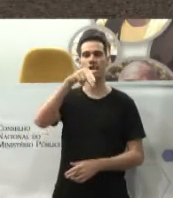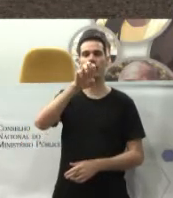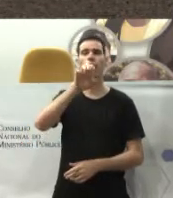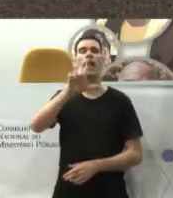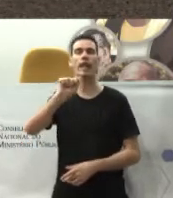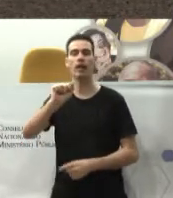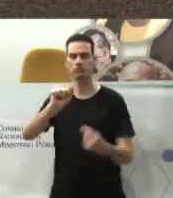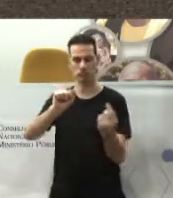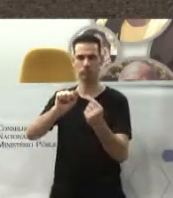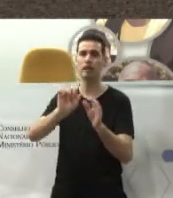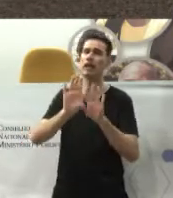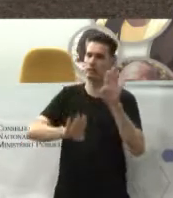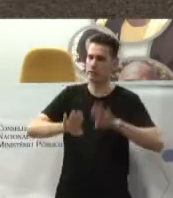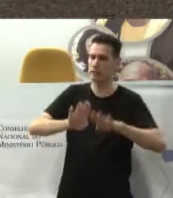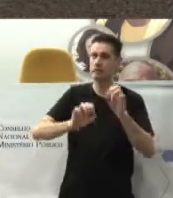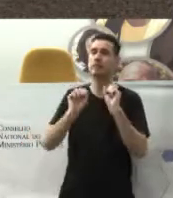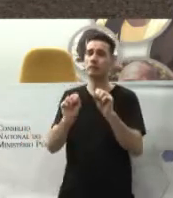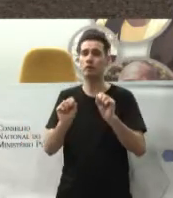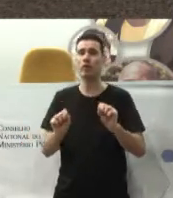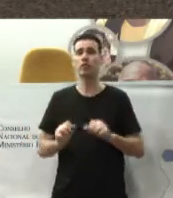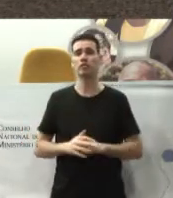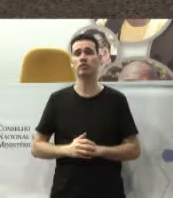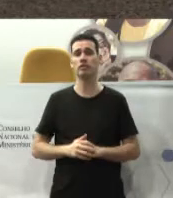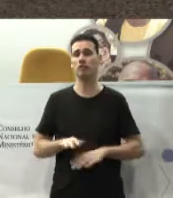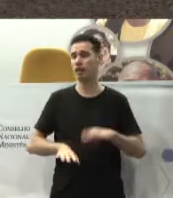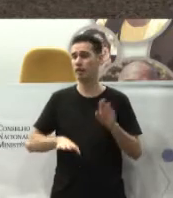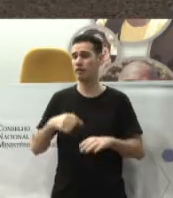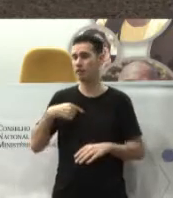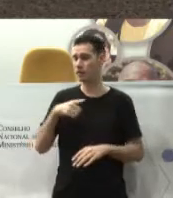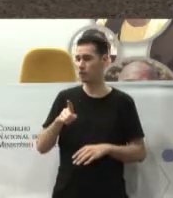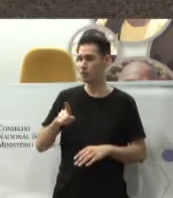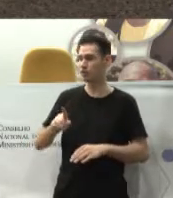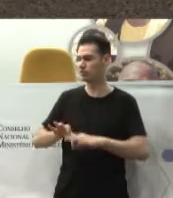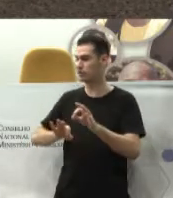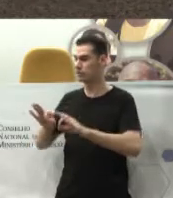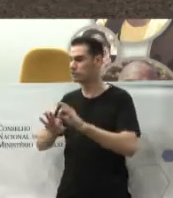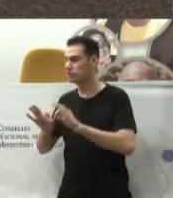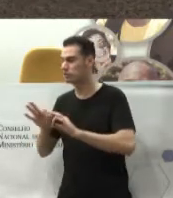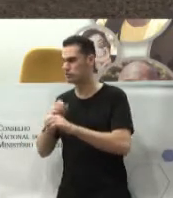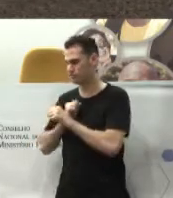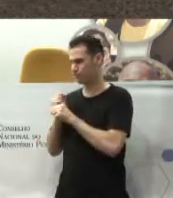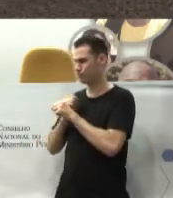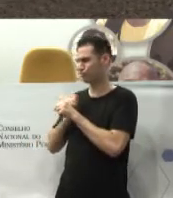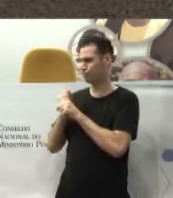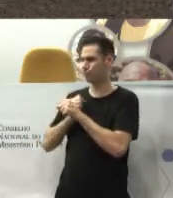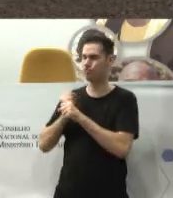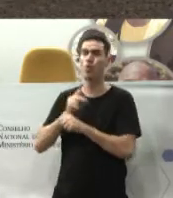que se conta em horas, em dias, e, de repente, eu estou fazendo audiência nesse processo há 4 anos.